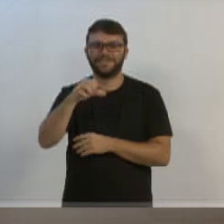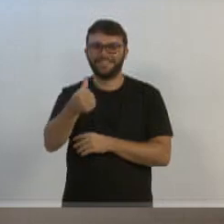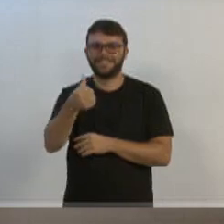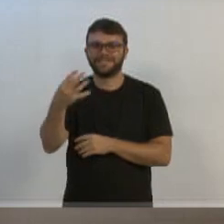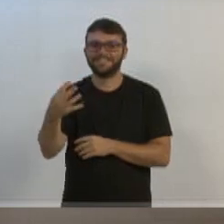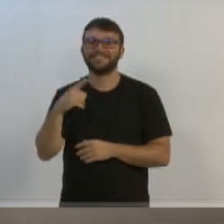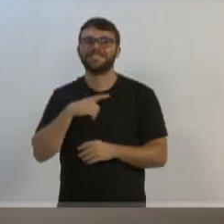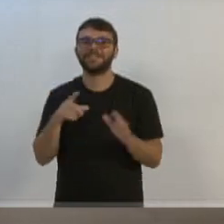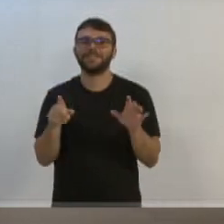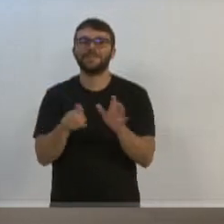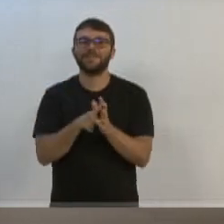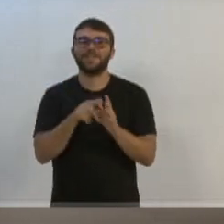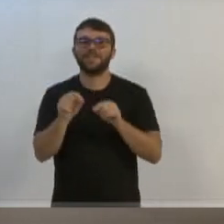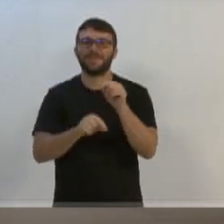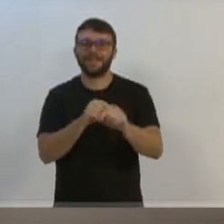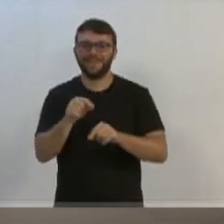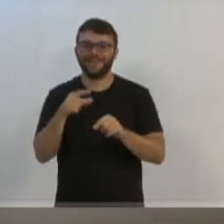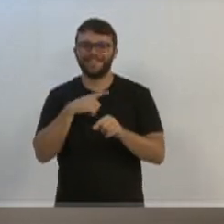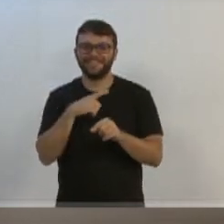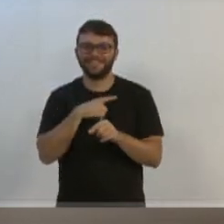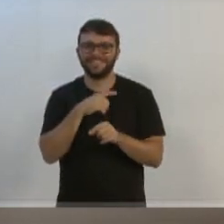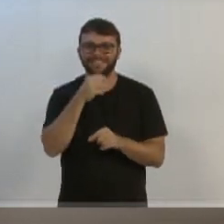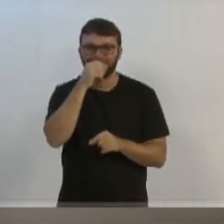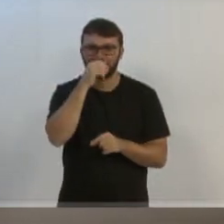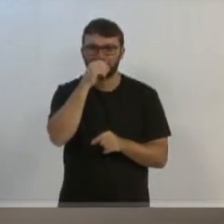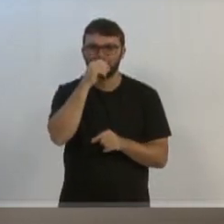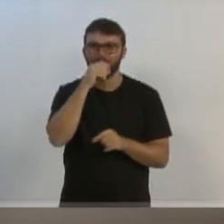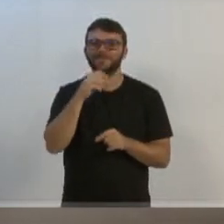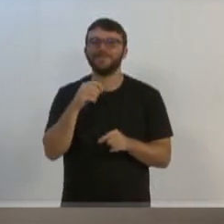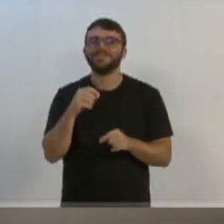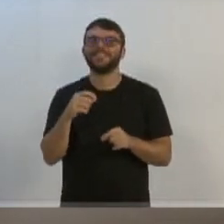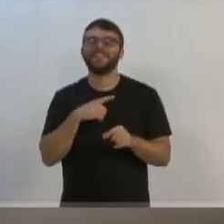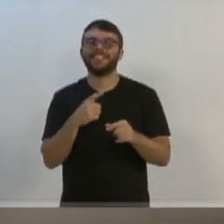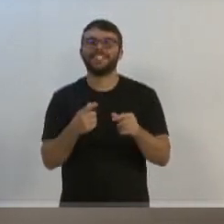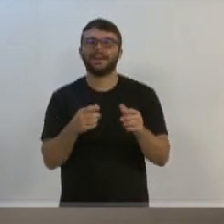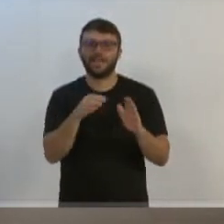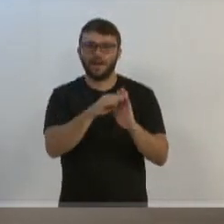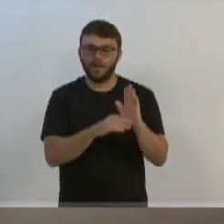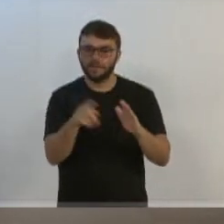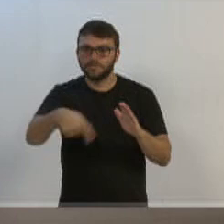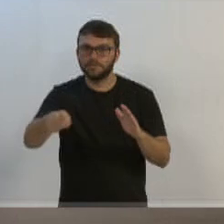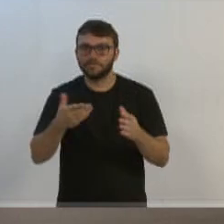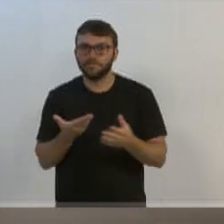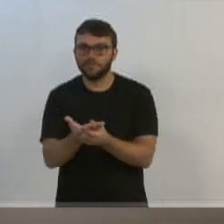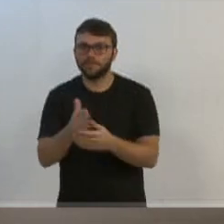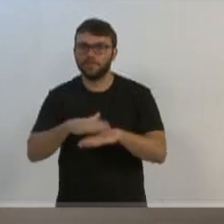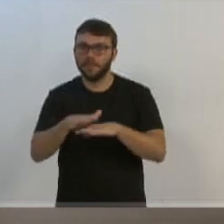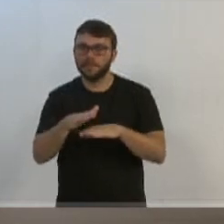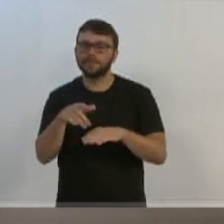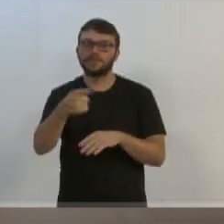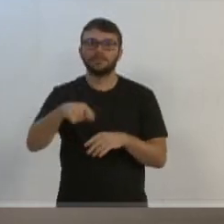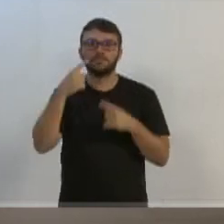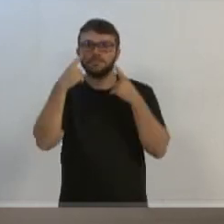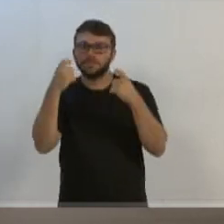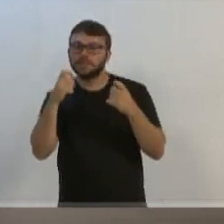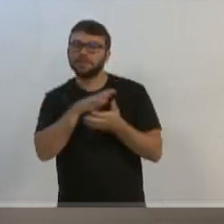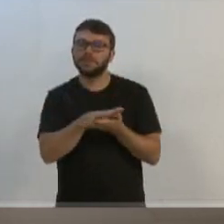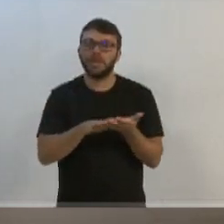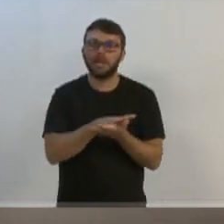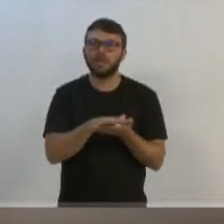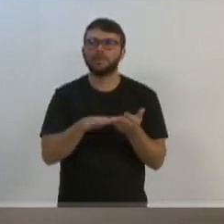questão para a diretoria aqui legislativa. Algum vereador gostaria de utilizar pela ordem? Não. Não havendo interesse, então, e não